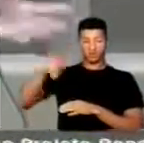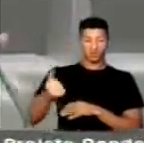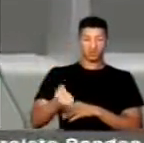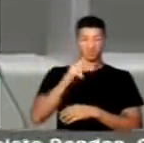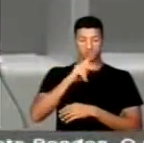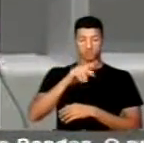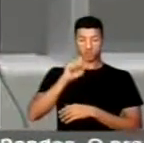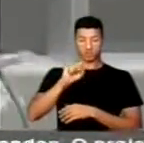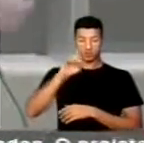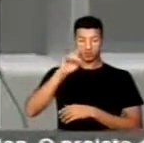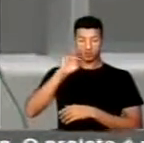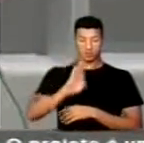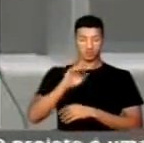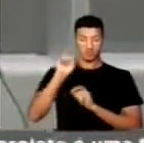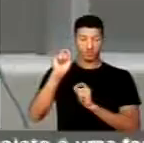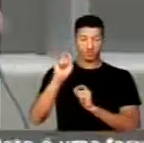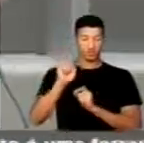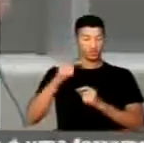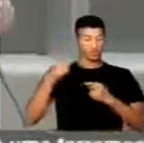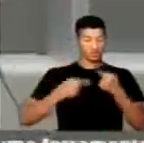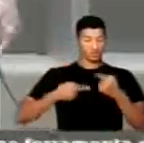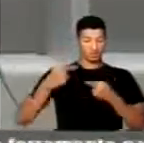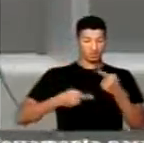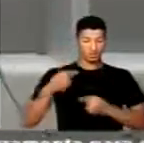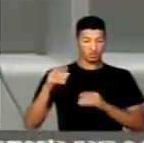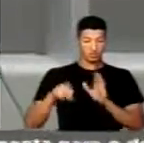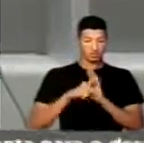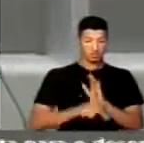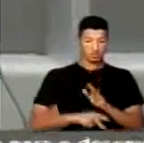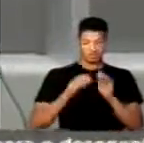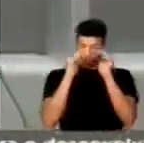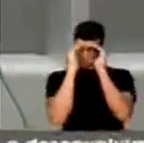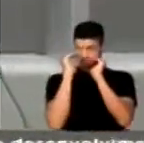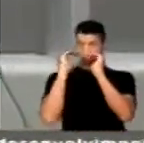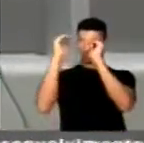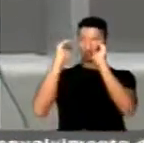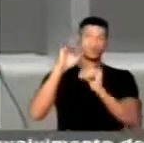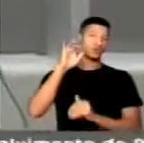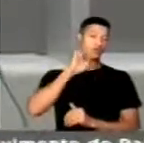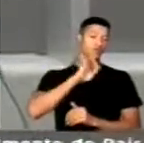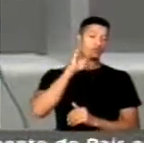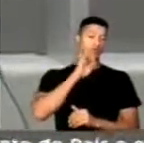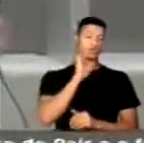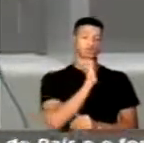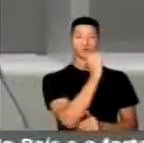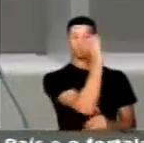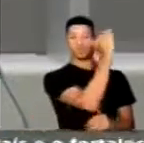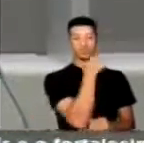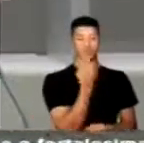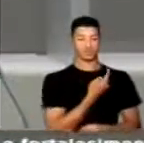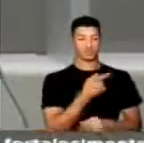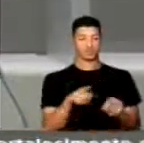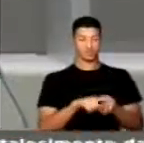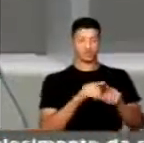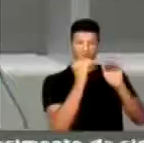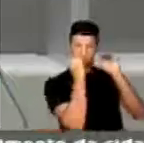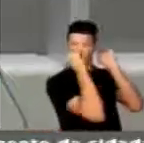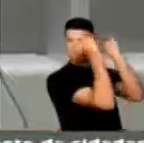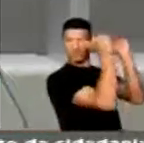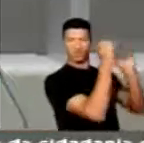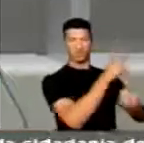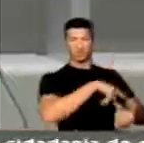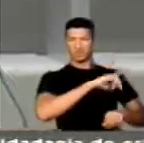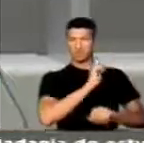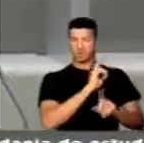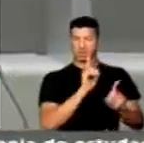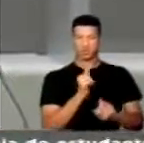do PSDB, que era uma política externa de submissão aos Estados Unidos. Nós não somos mais este